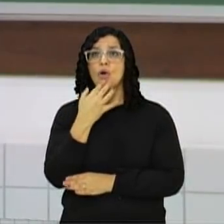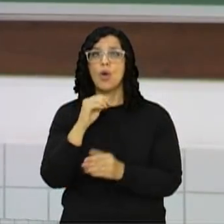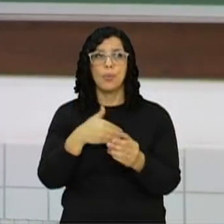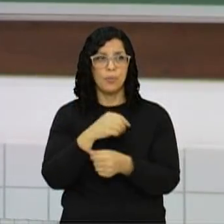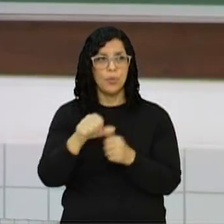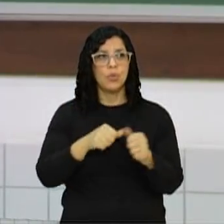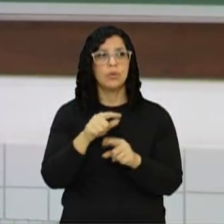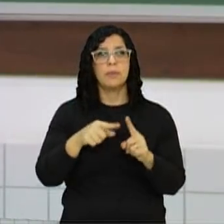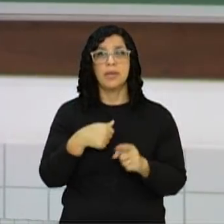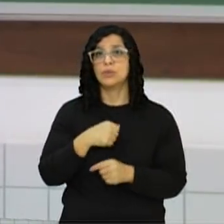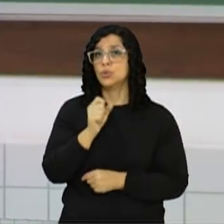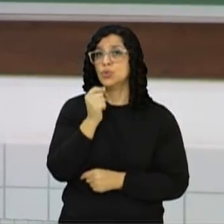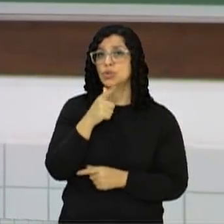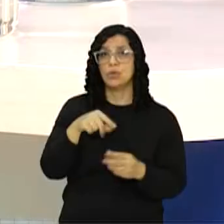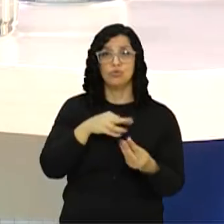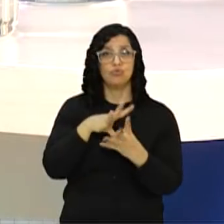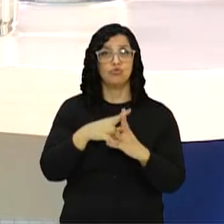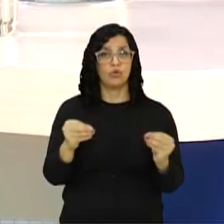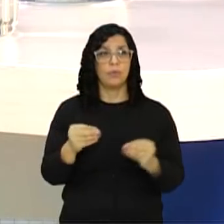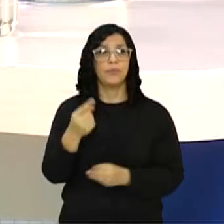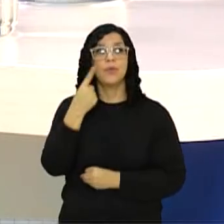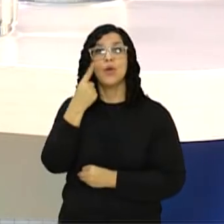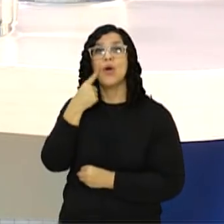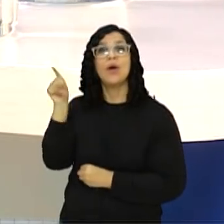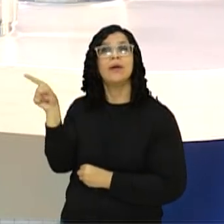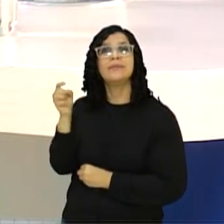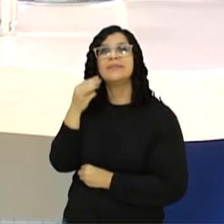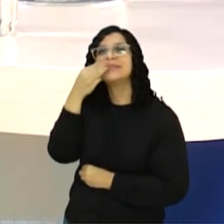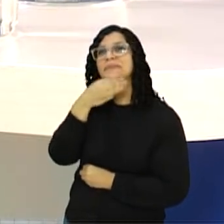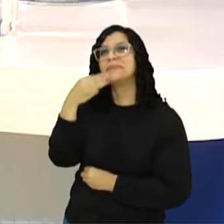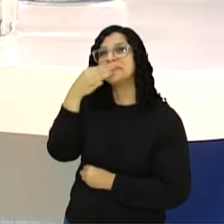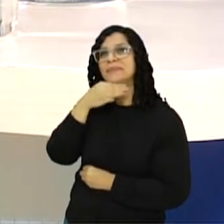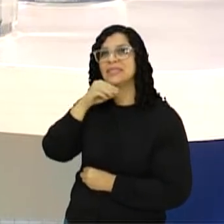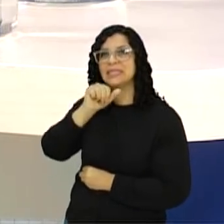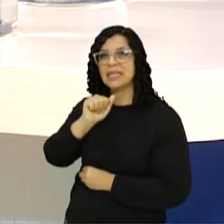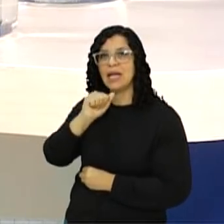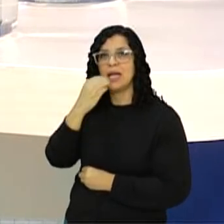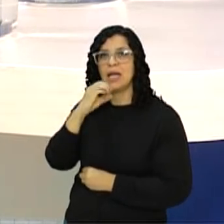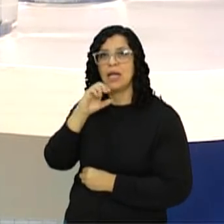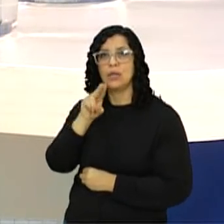coloração. Vamos observar agora com o açúcar. Vou pôr um pouquinho de açúcar.